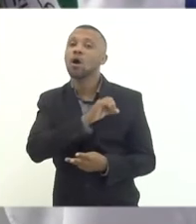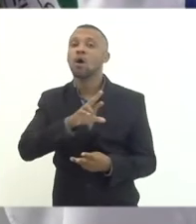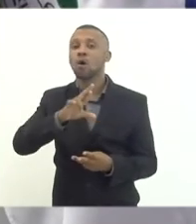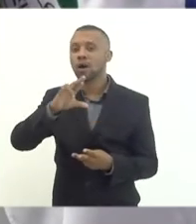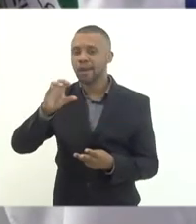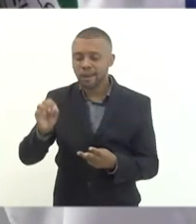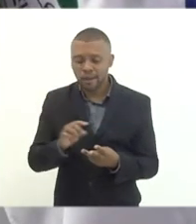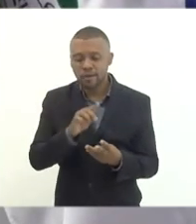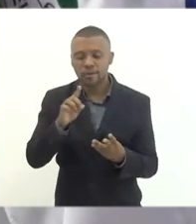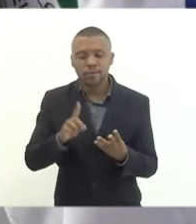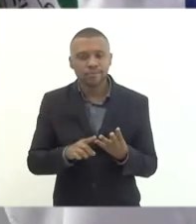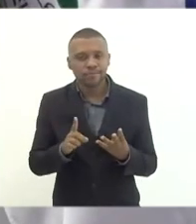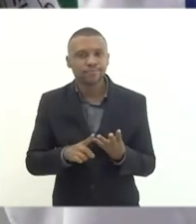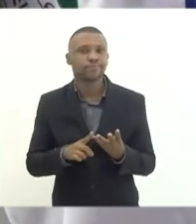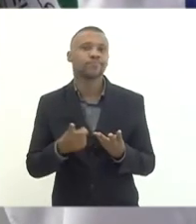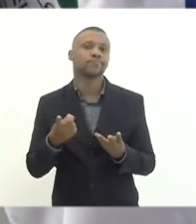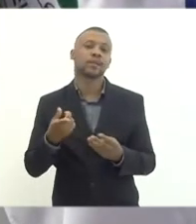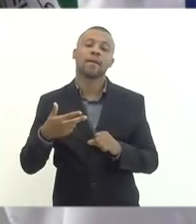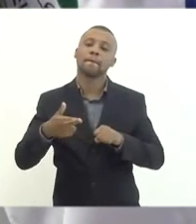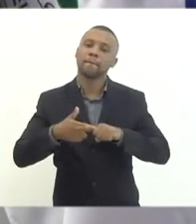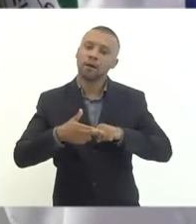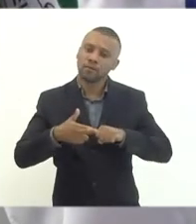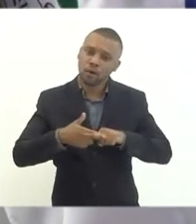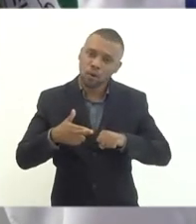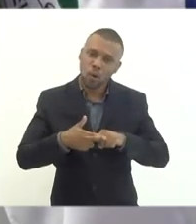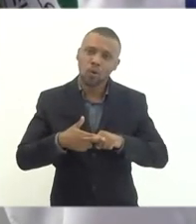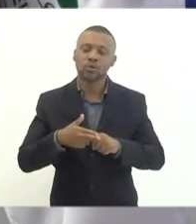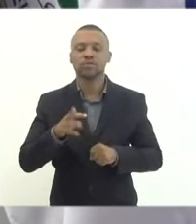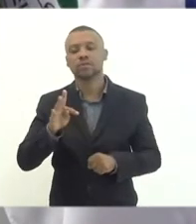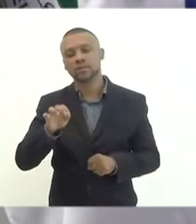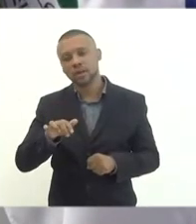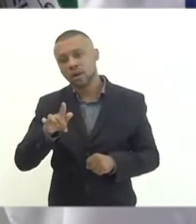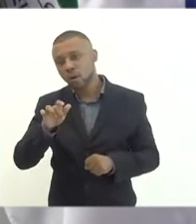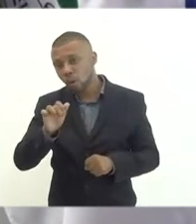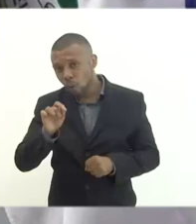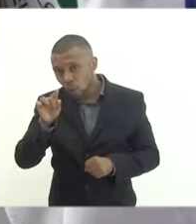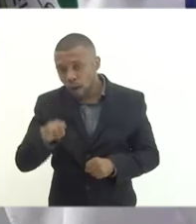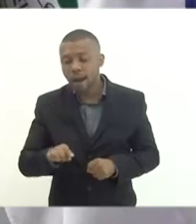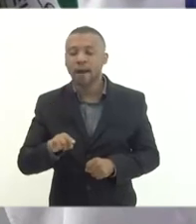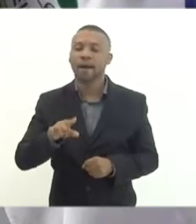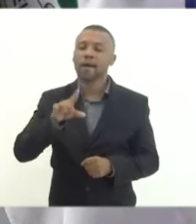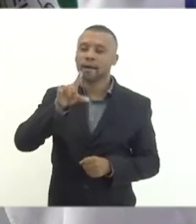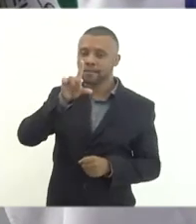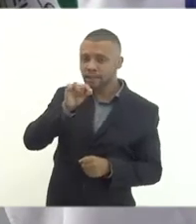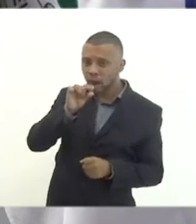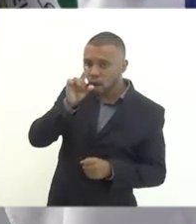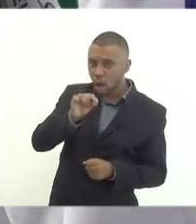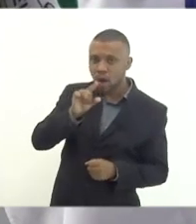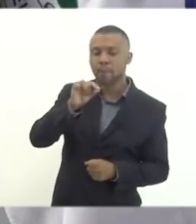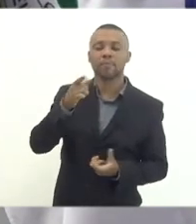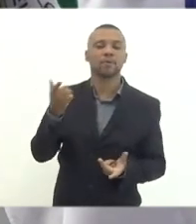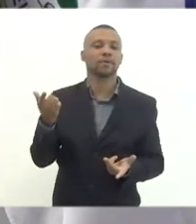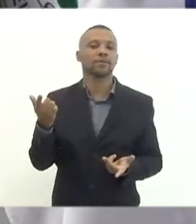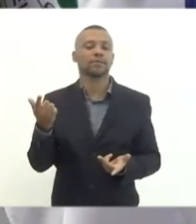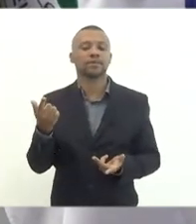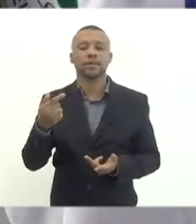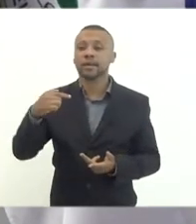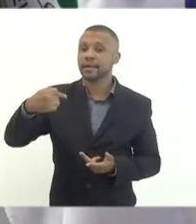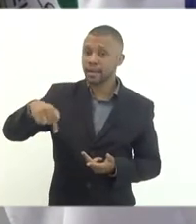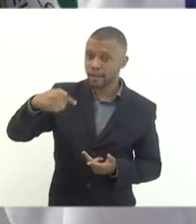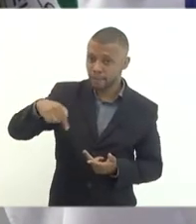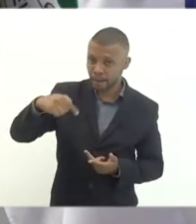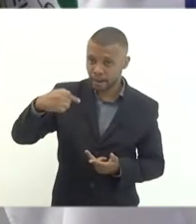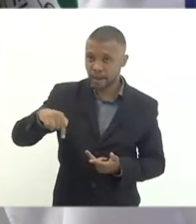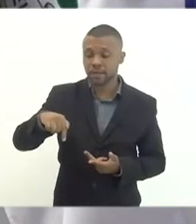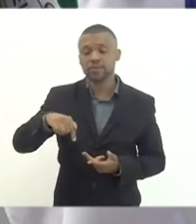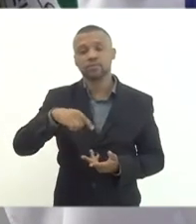Janeiro é a cidade de Belford Roxo cidade de Tanguá cidade de Nilópolis a cidade de Queimados